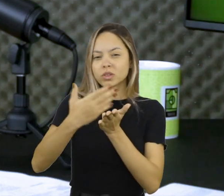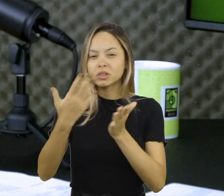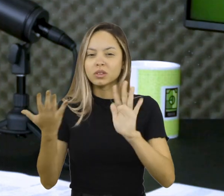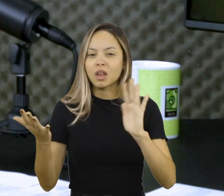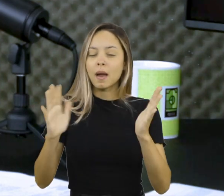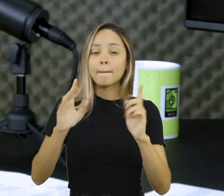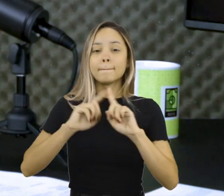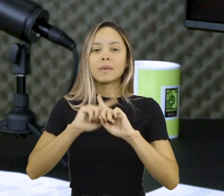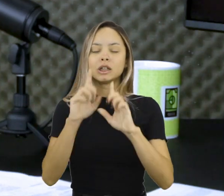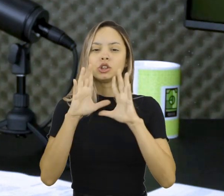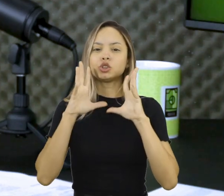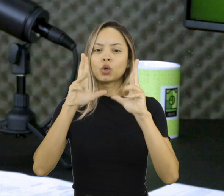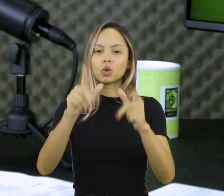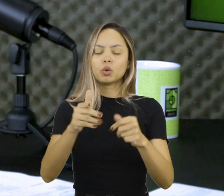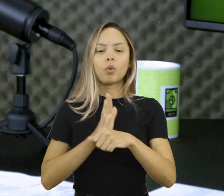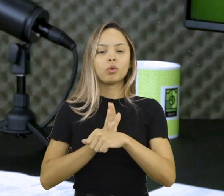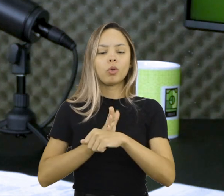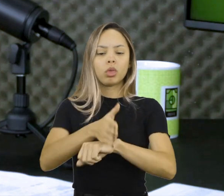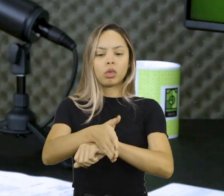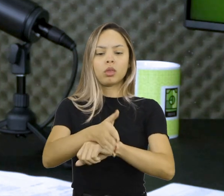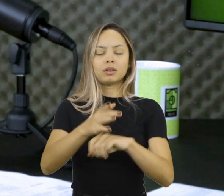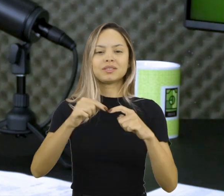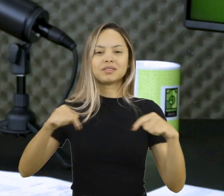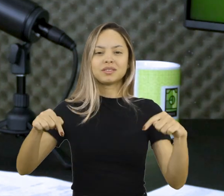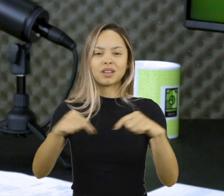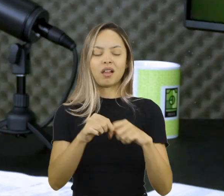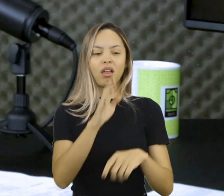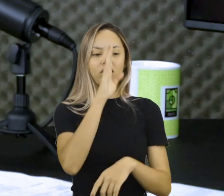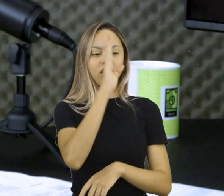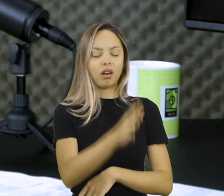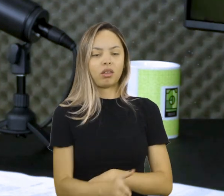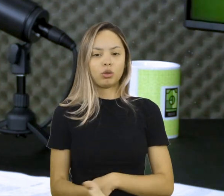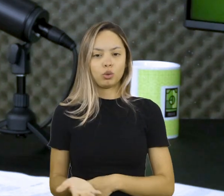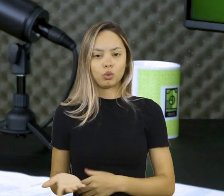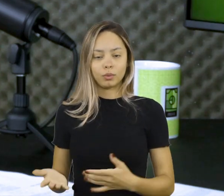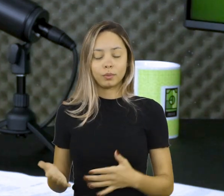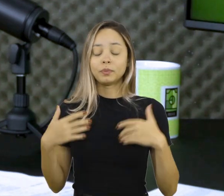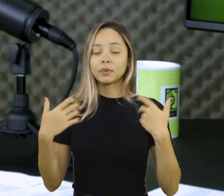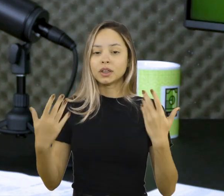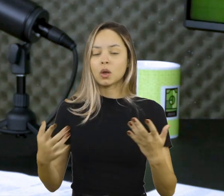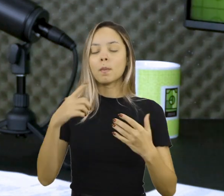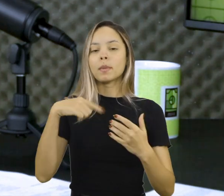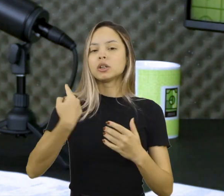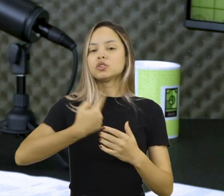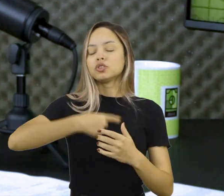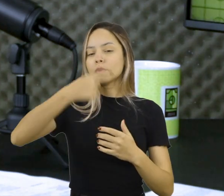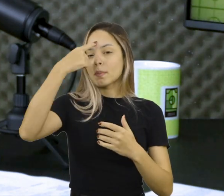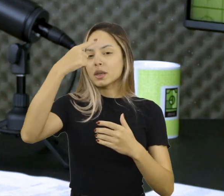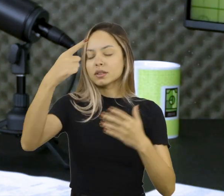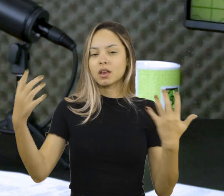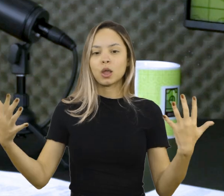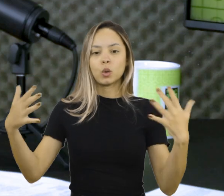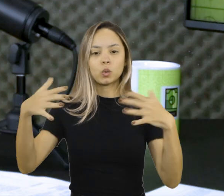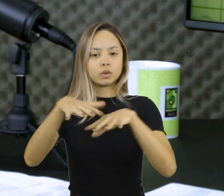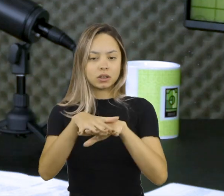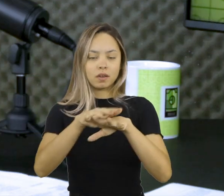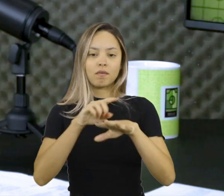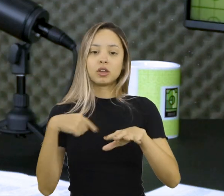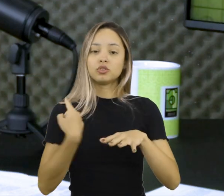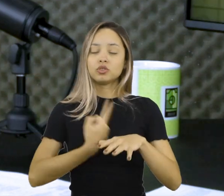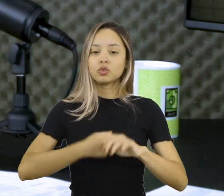mundo vai diretamente pra sua sala então pra gente pensar numa perspectiva inclusiva a gente